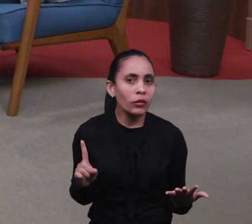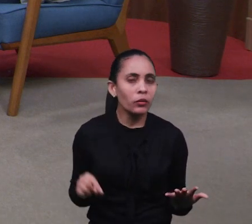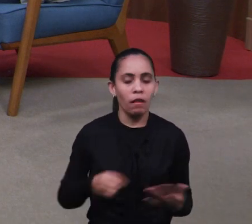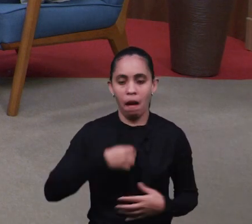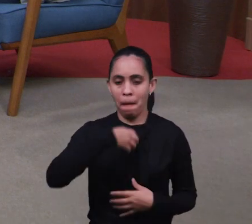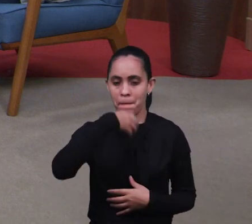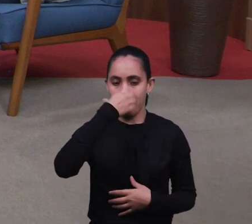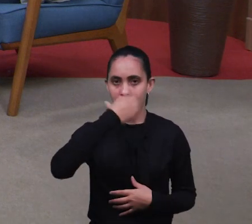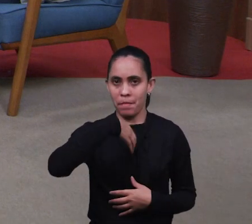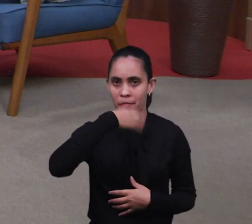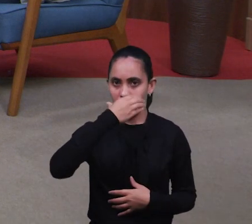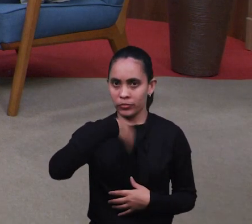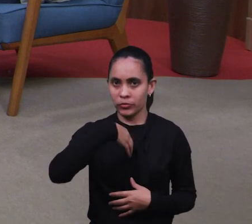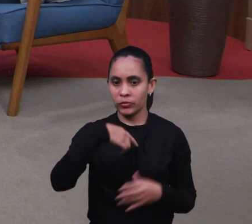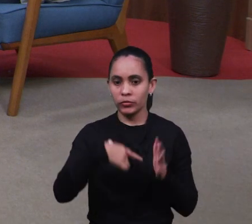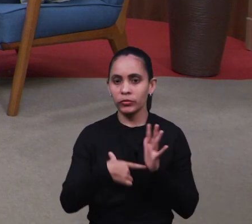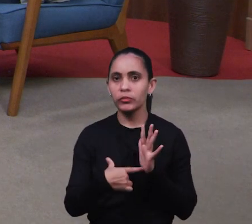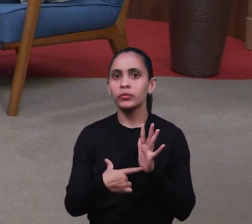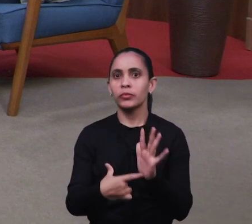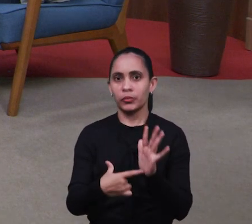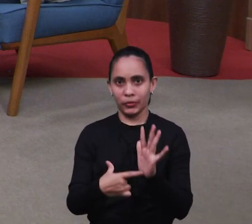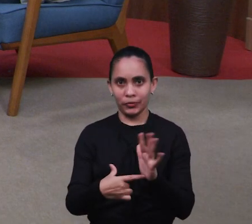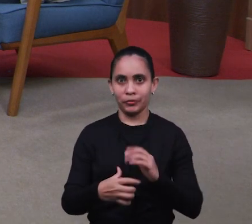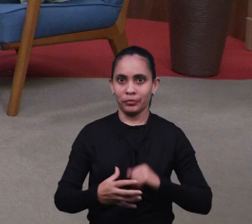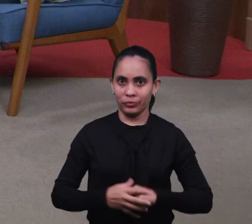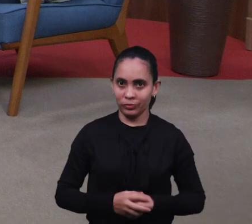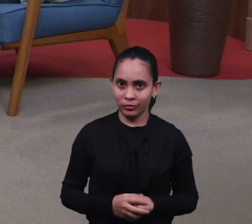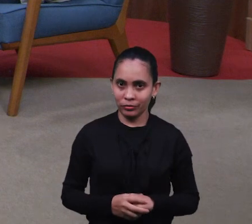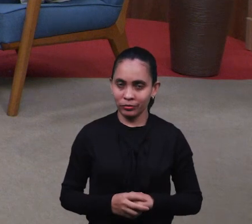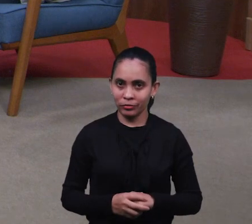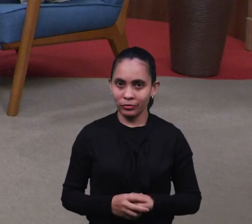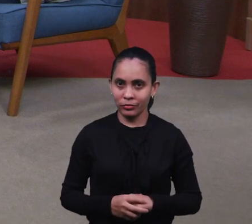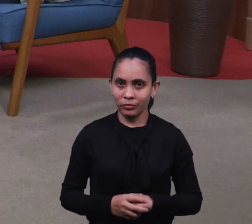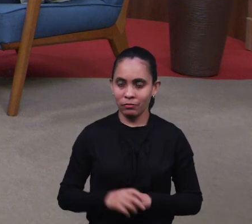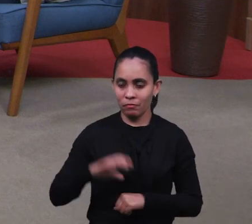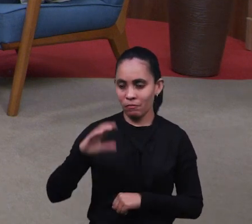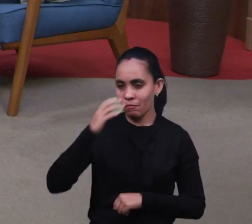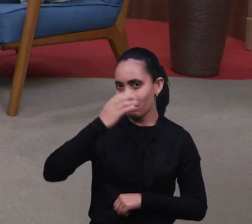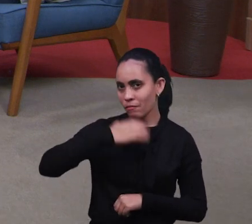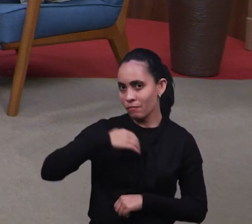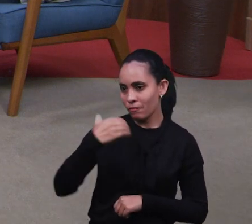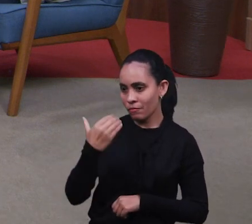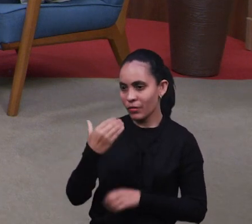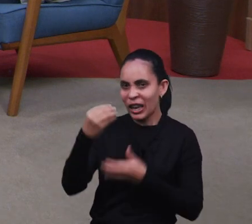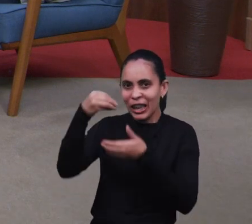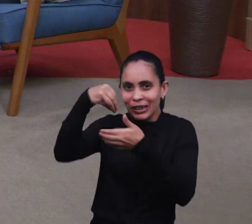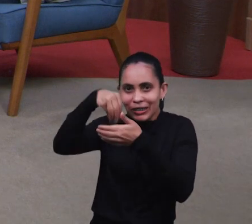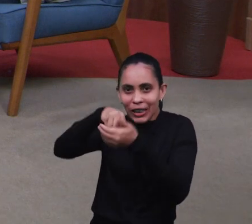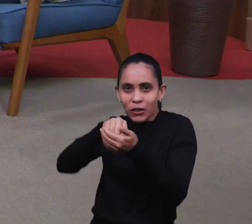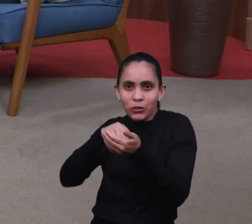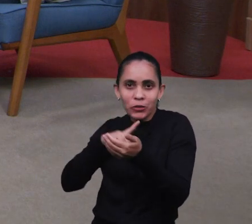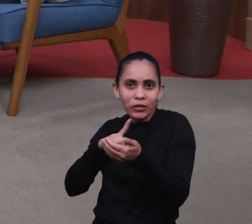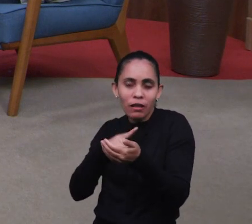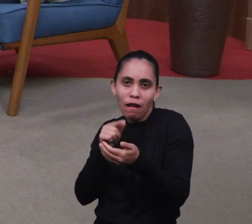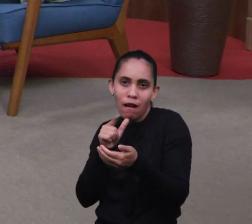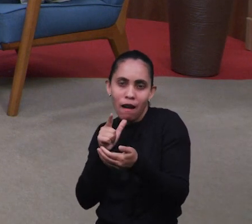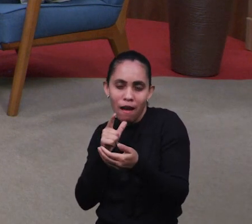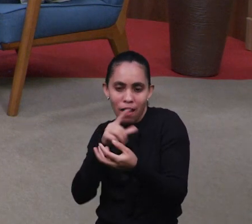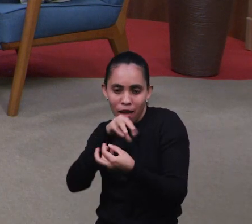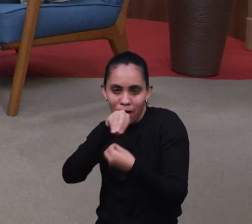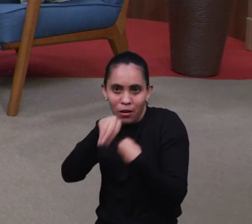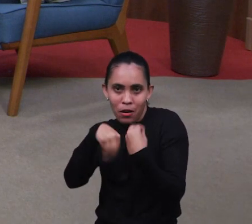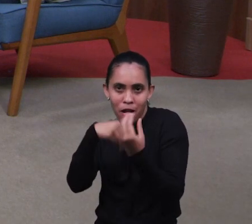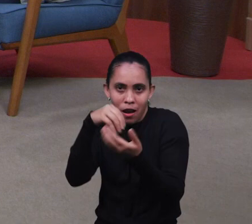um dos frutos mais completos que existe. Né? Em termos Tem água na sua composição. Em termos de alimentação, para a pele,